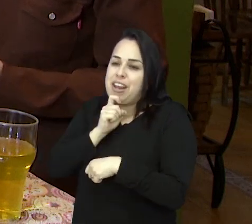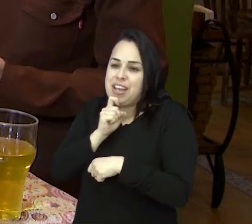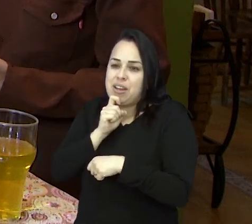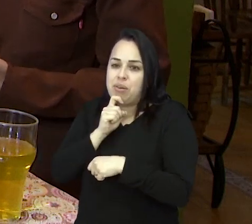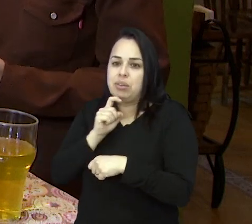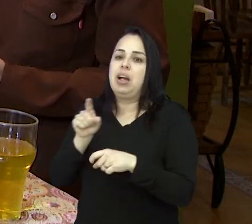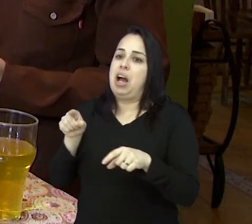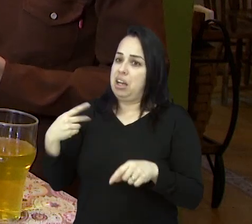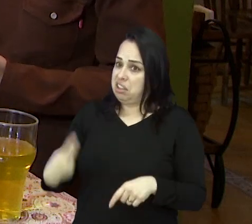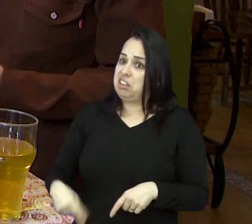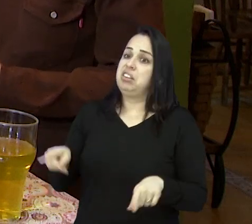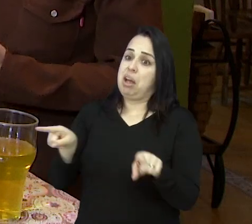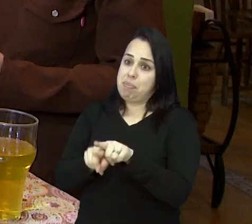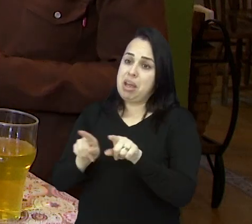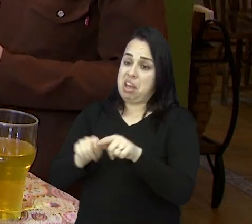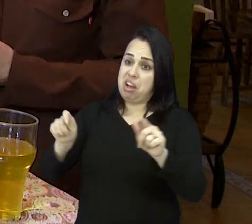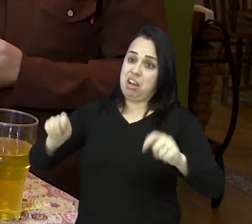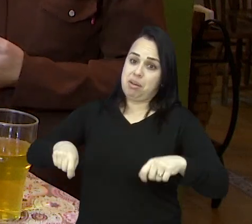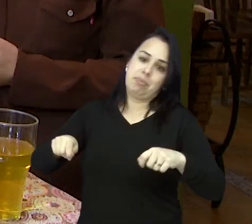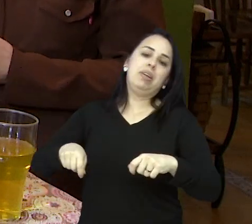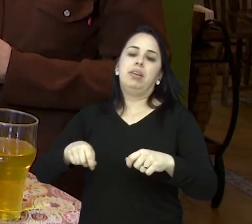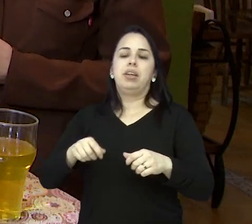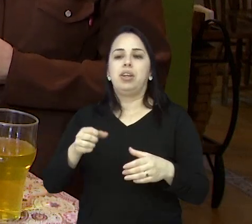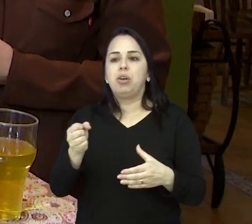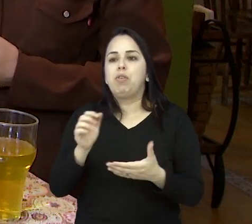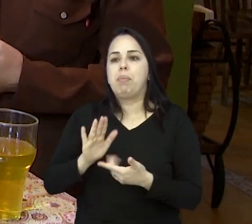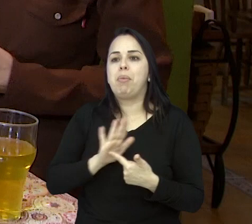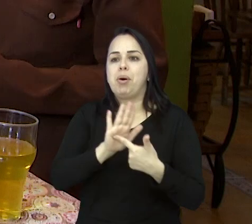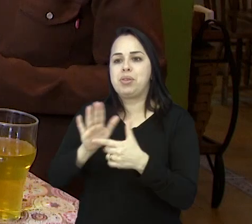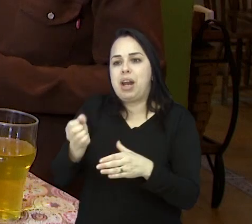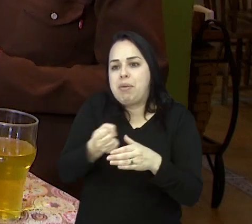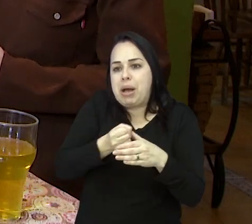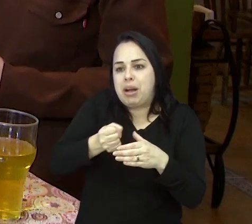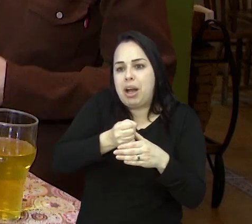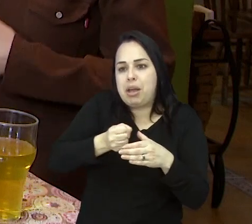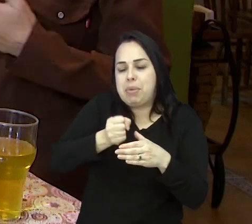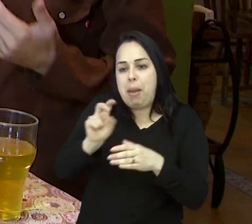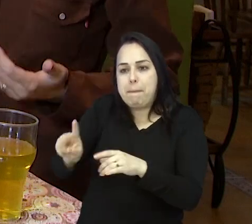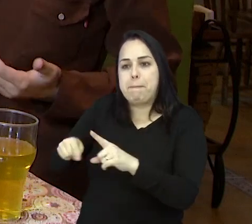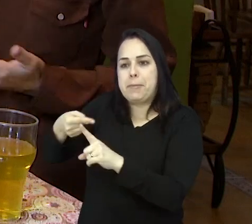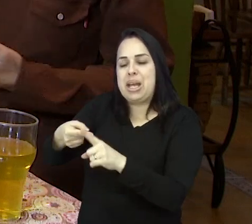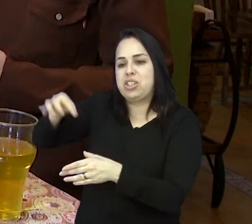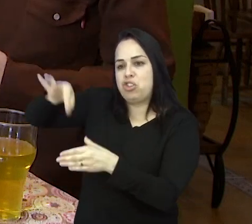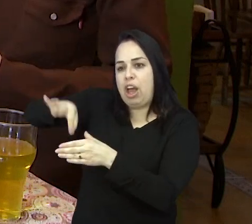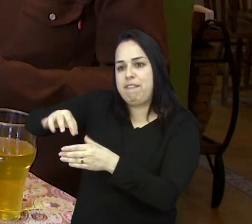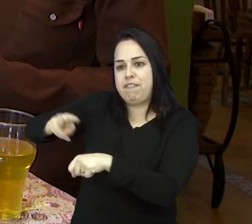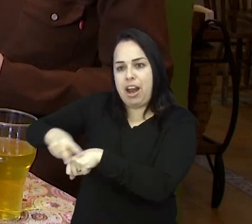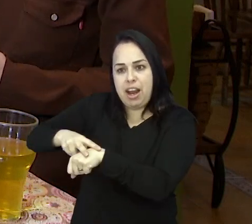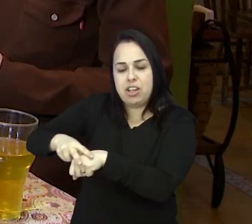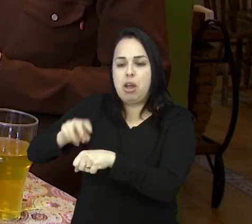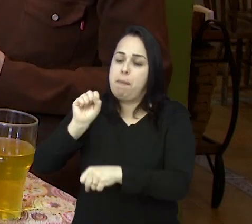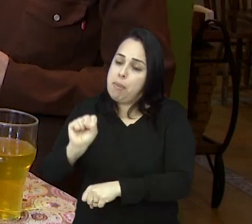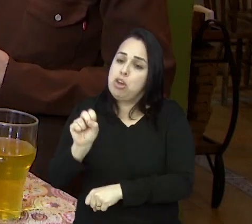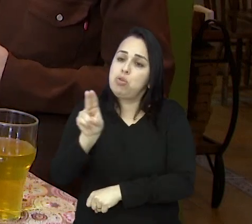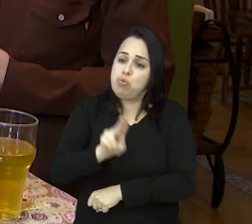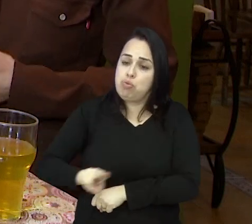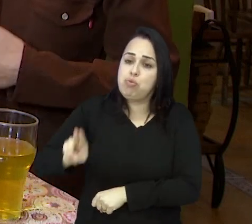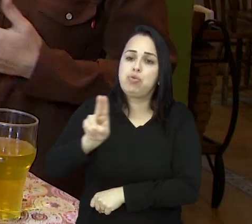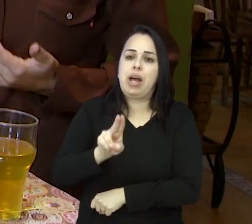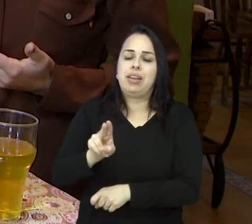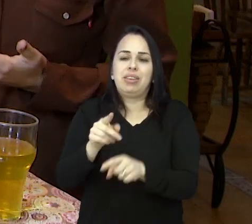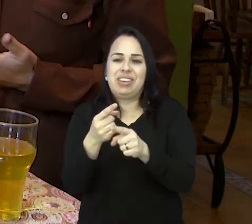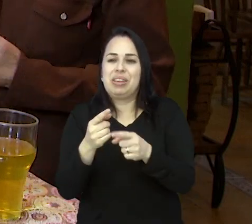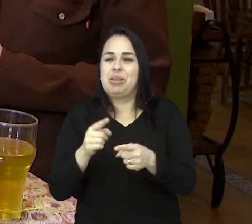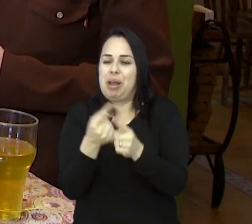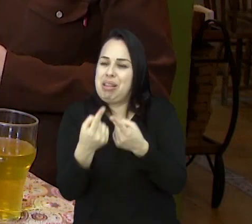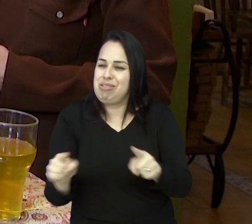aqui tem total condição de fazer isso. Eu até trouxe para vocês uma caipirinha de chá verde que a gente pode sim aplicar nos nossos churrascos, né? Por que não nas